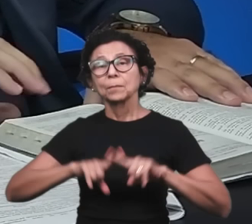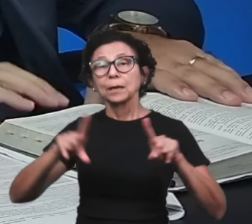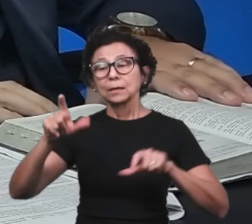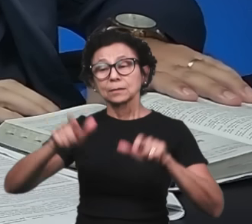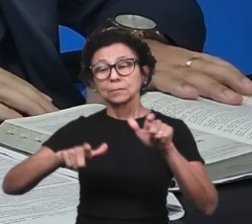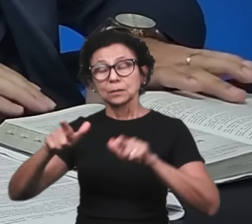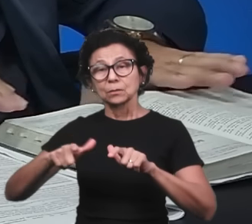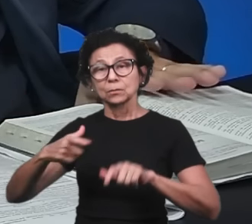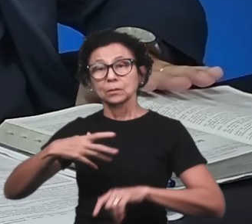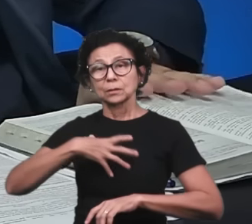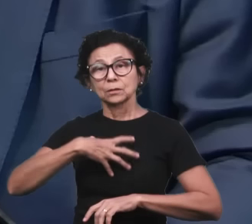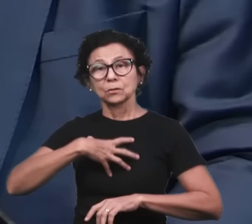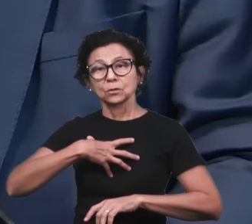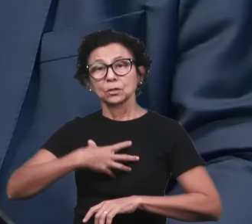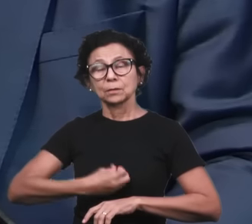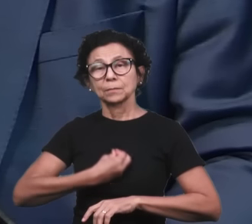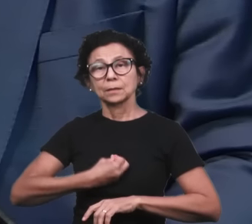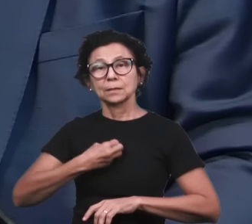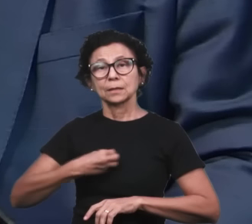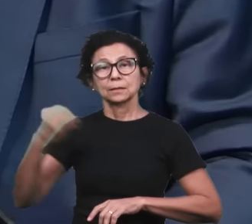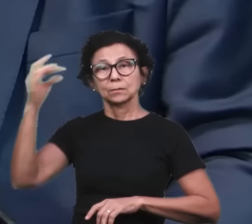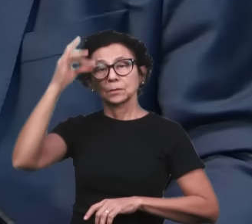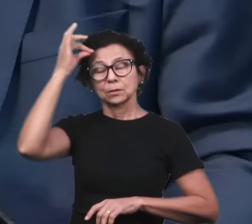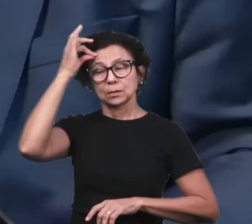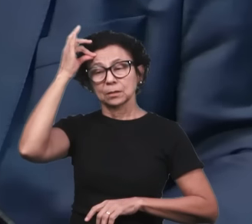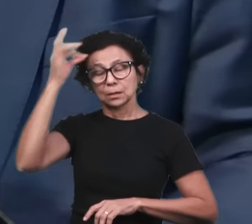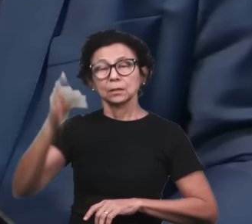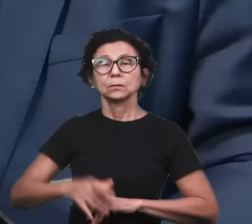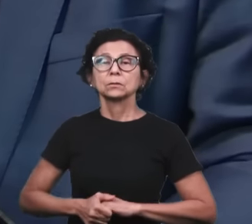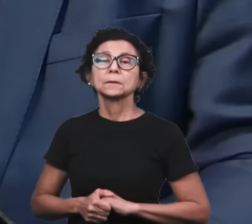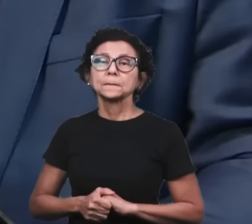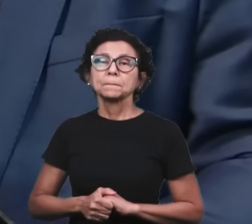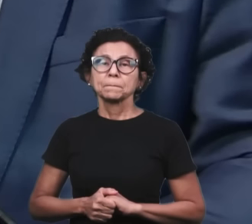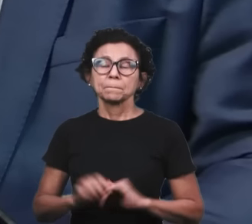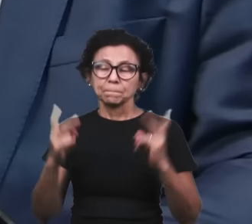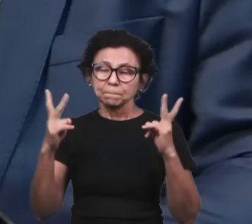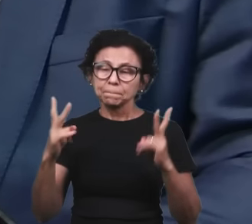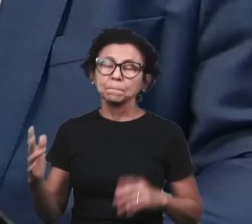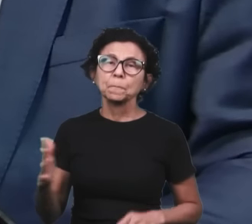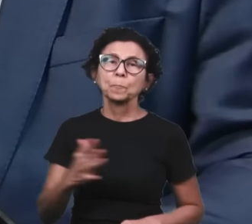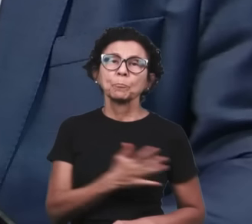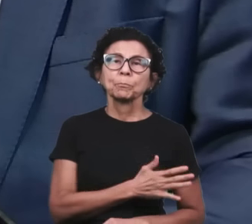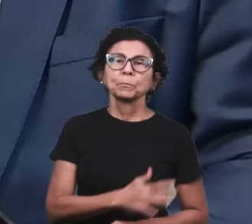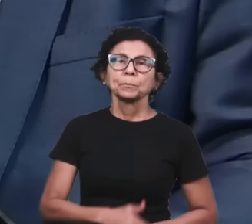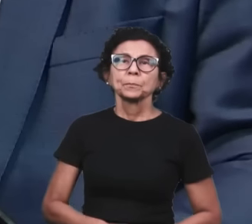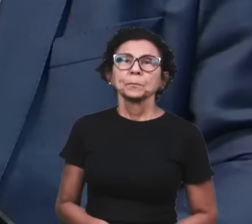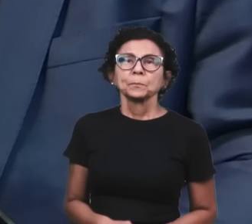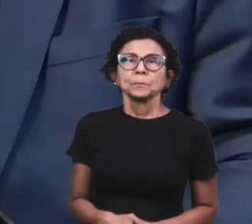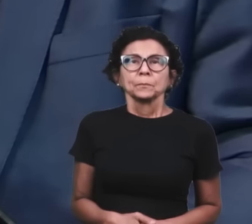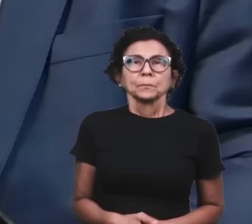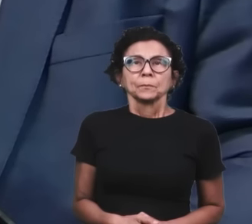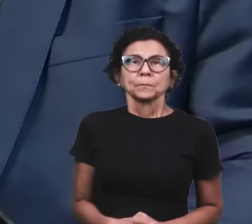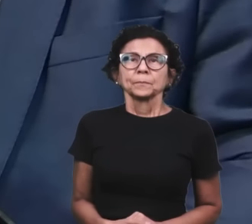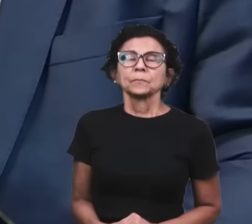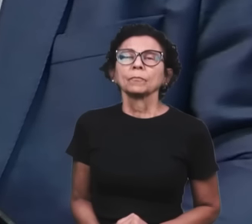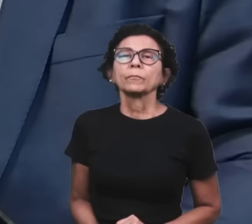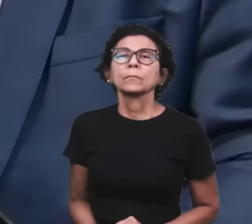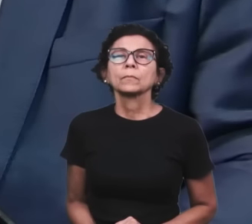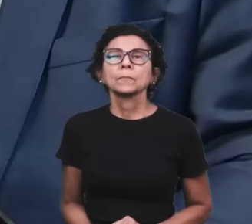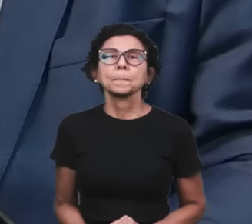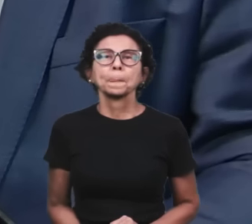Espírito Santo. Eu queria, só para concluir, fazer uma colocação sobre os